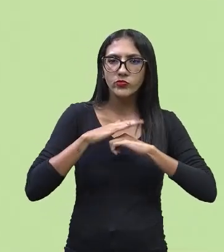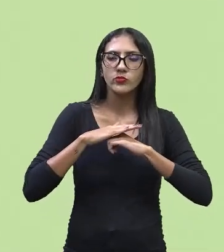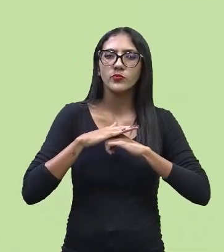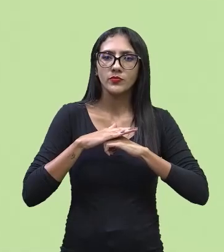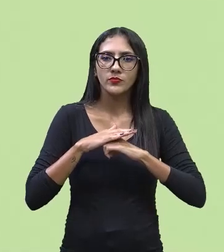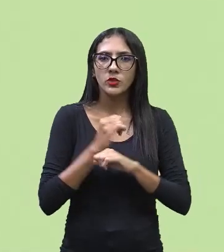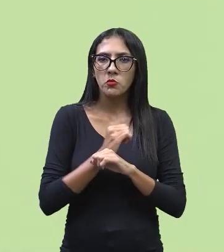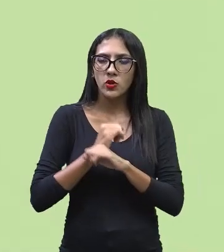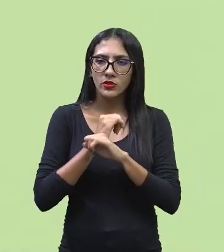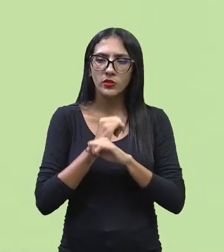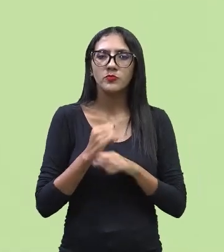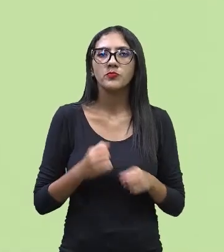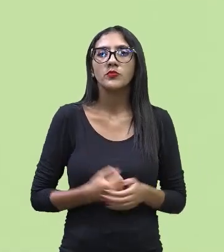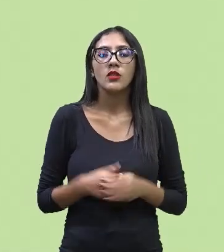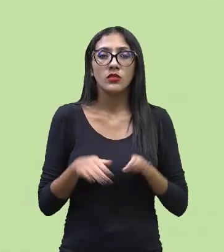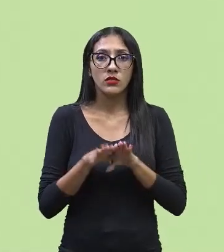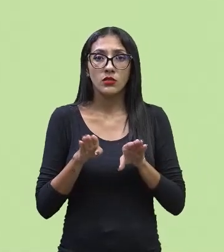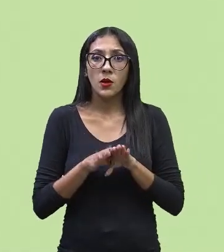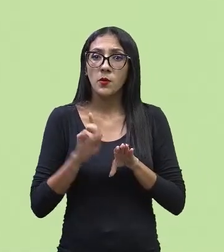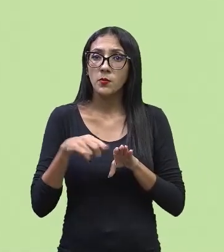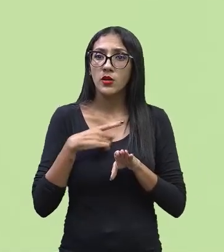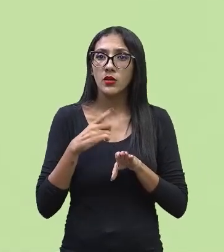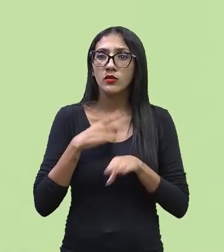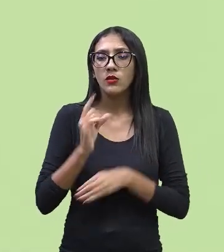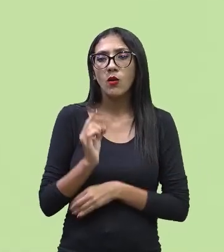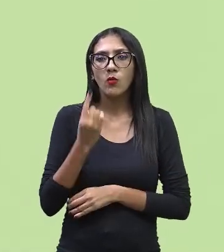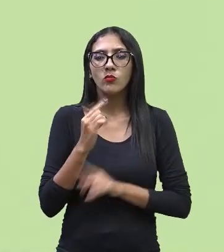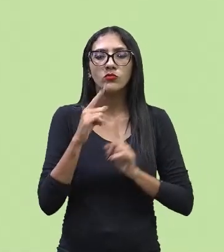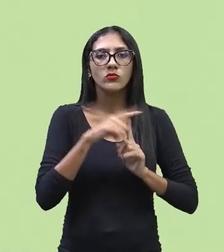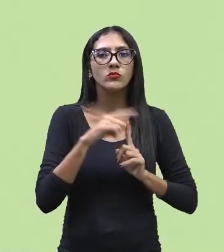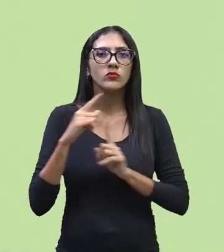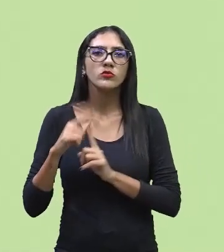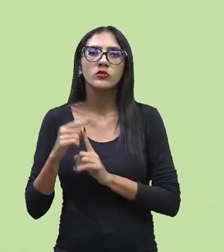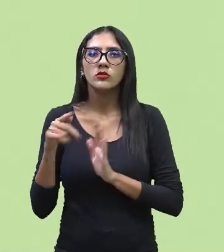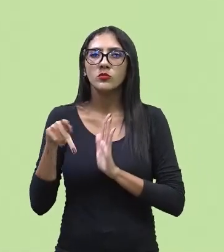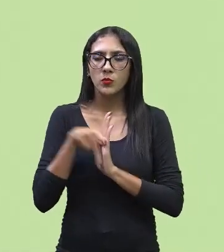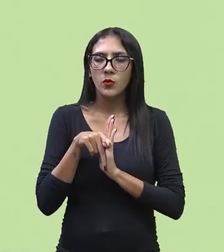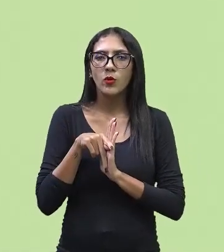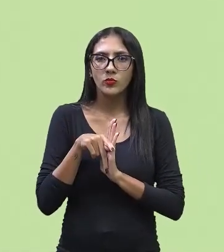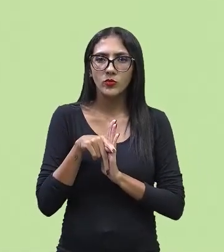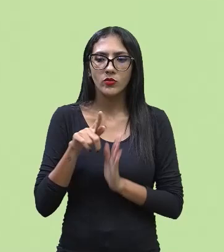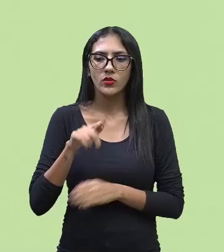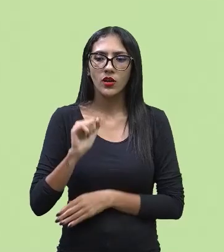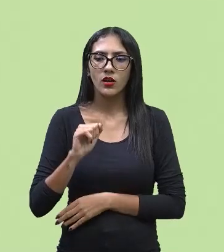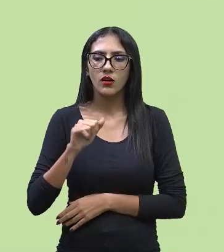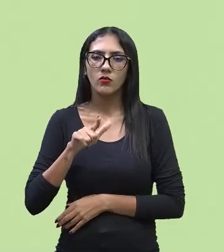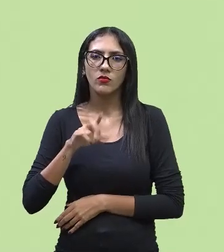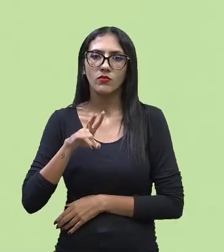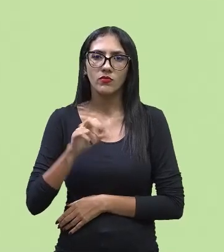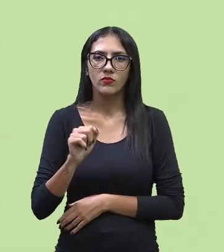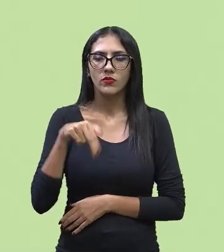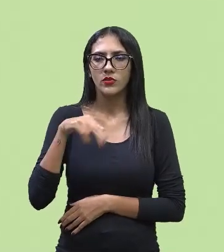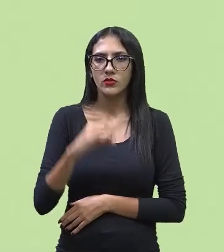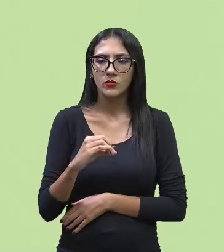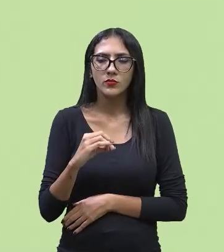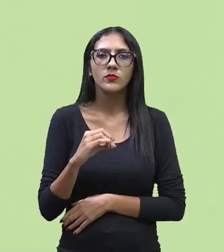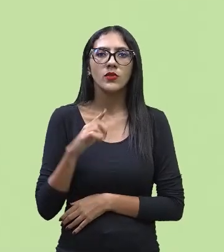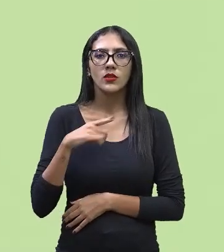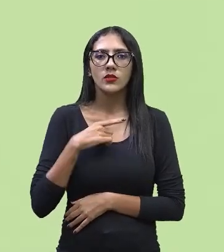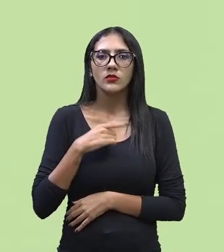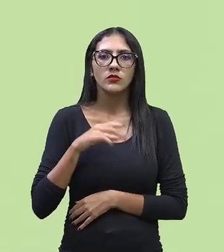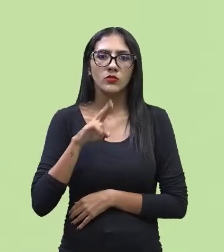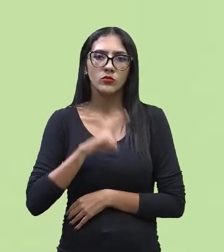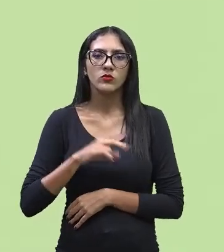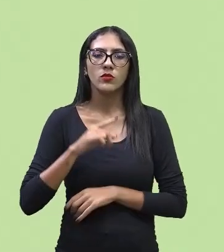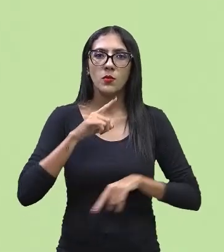é um dos motivos pelo qual a galvanoplastia ela é realizada, né? Justamente para que